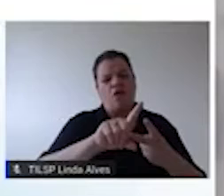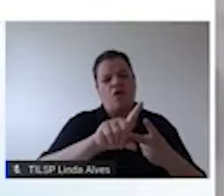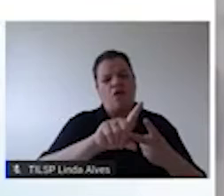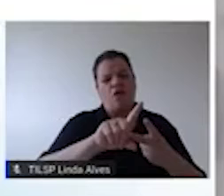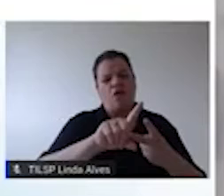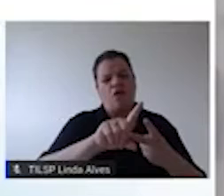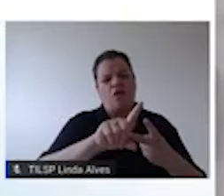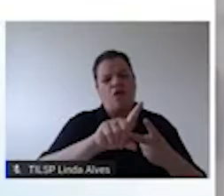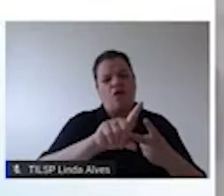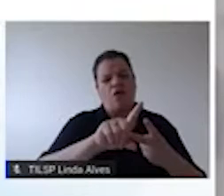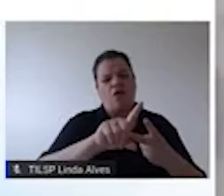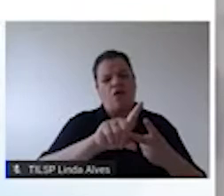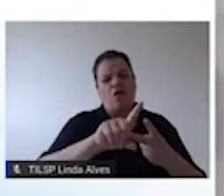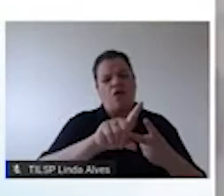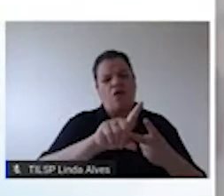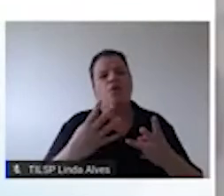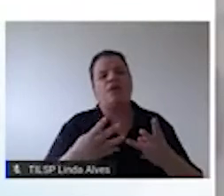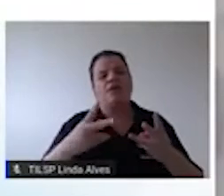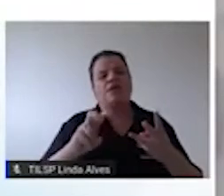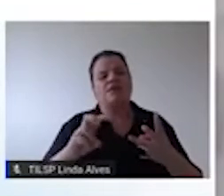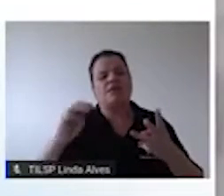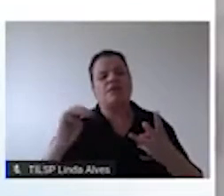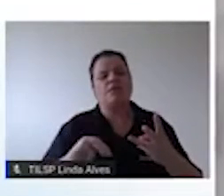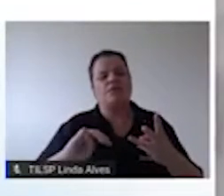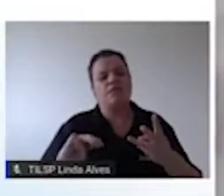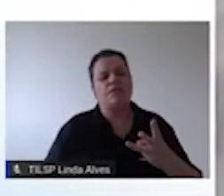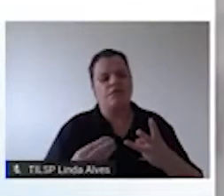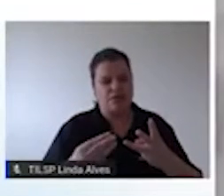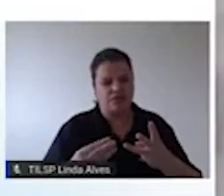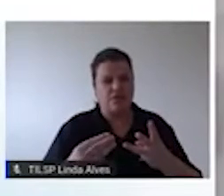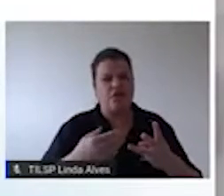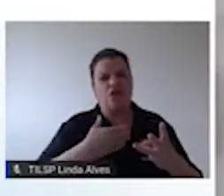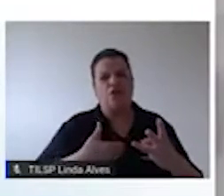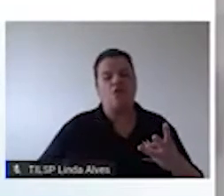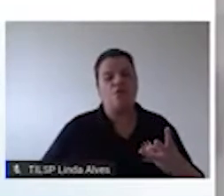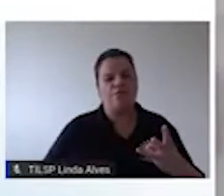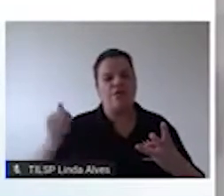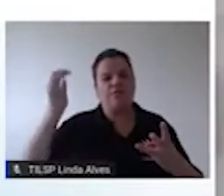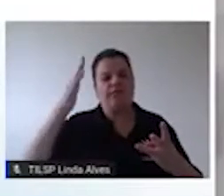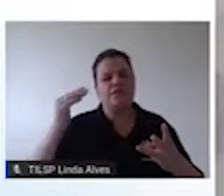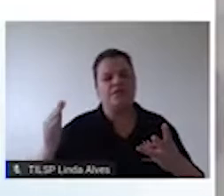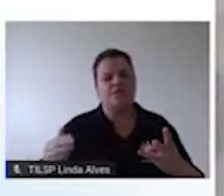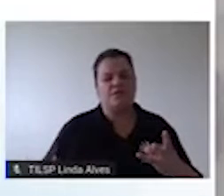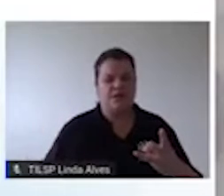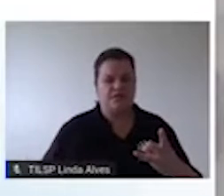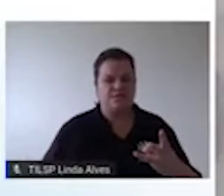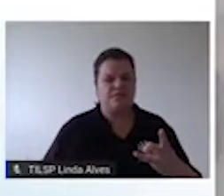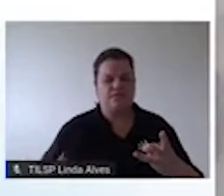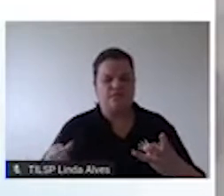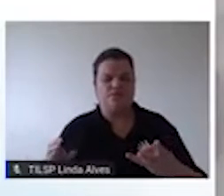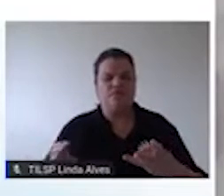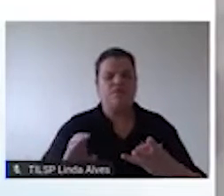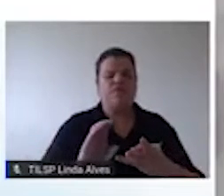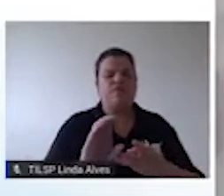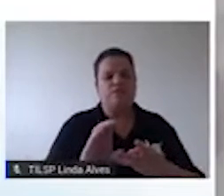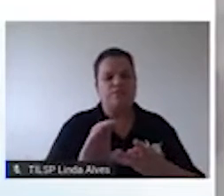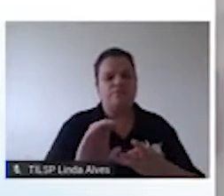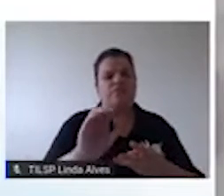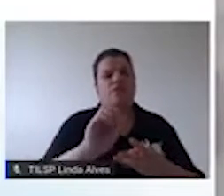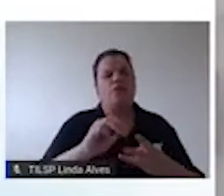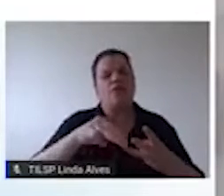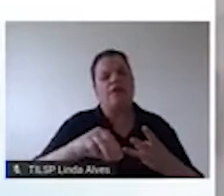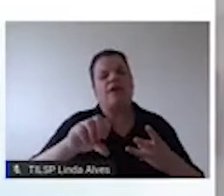contratados, mais 45 milhões de doses que o governo brasileiro se colocou numa iniciativa da Organização